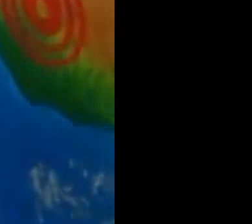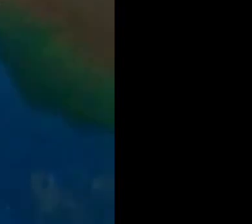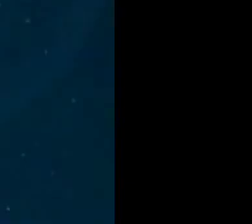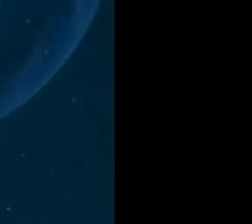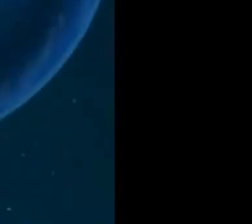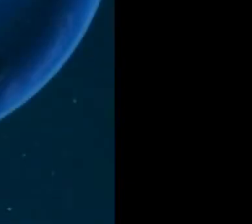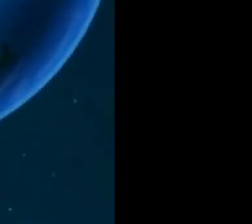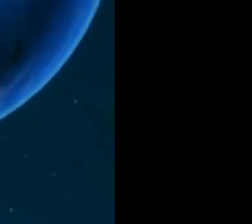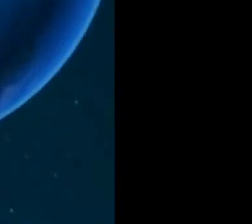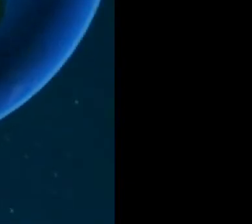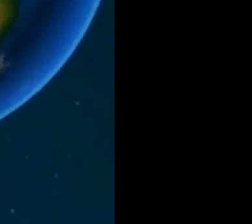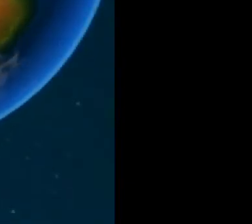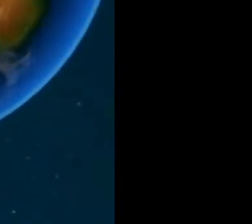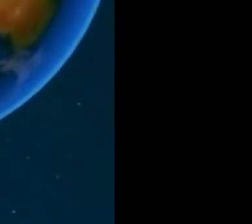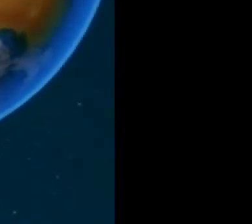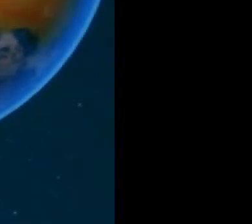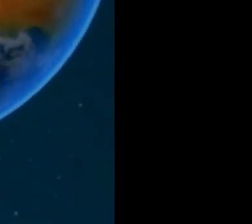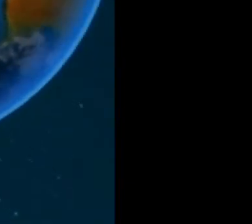Música